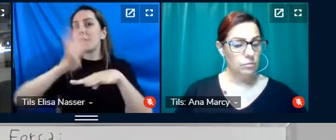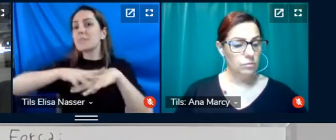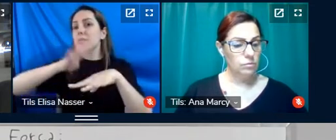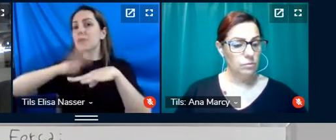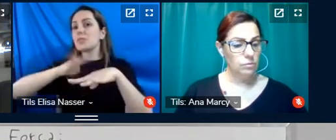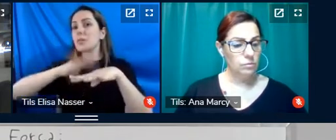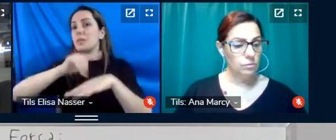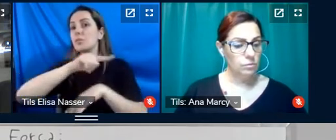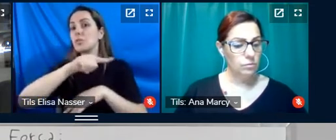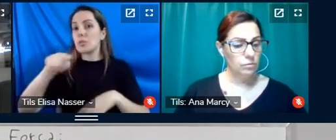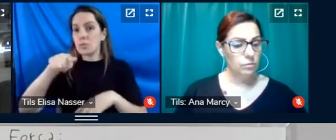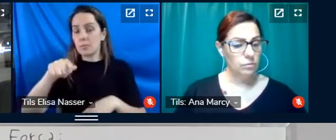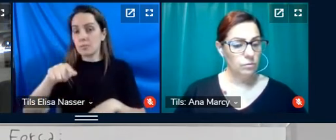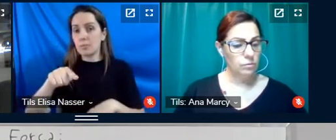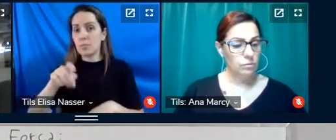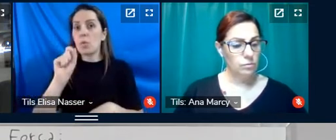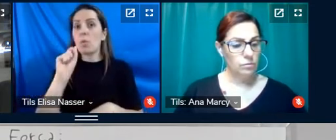conceito?